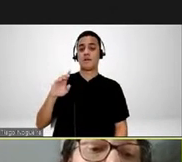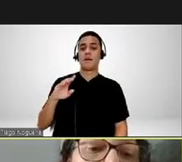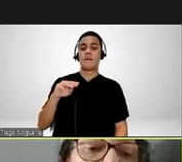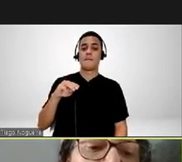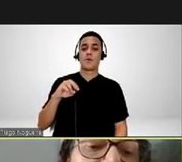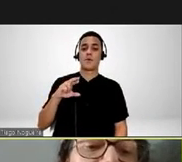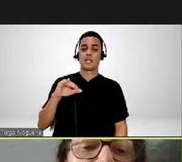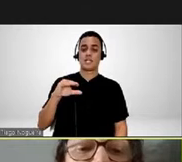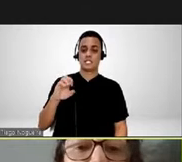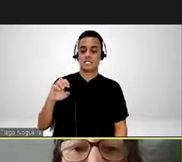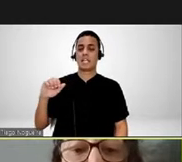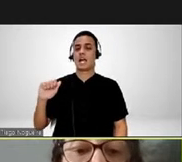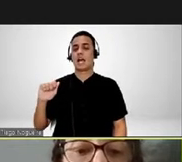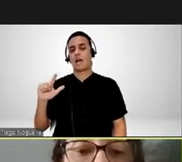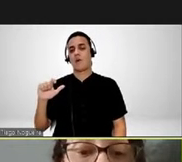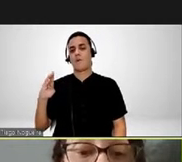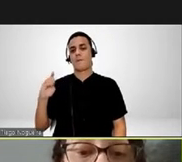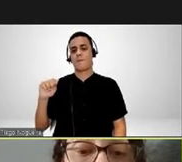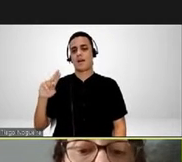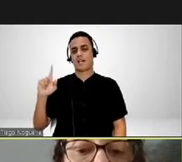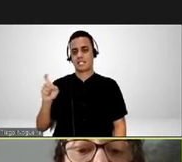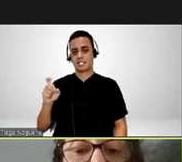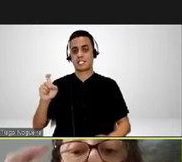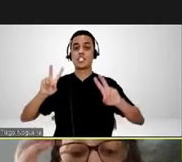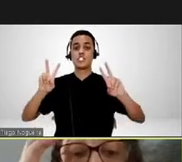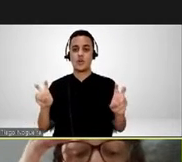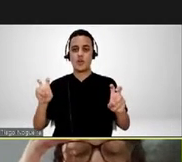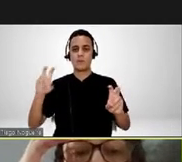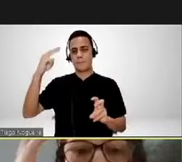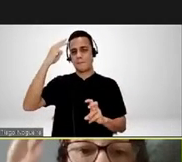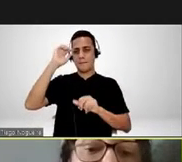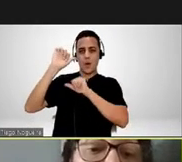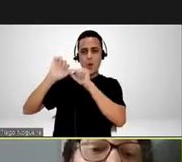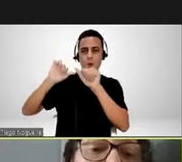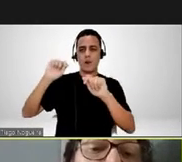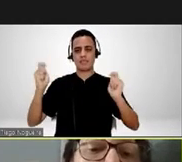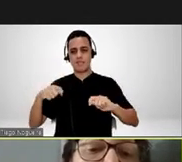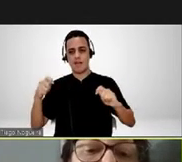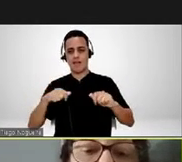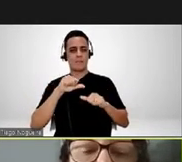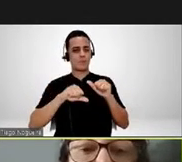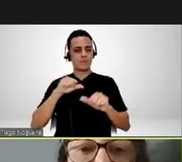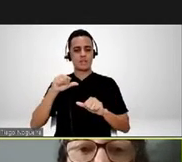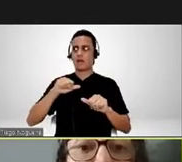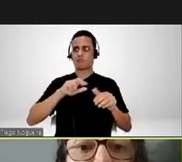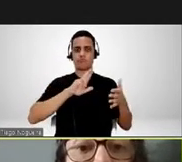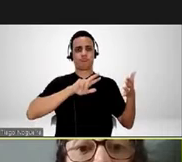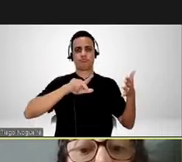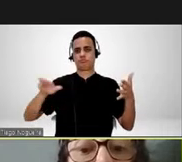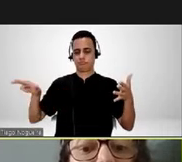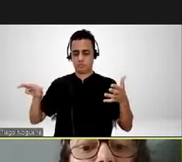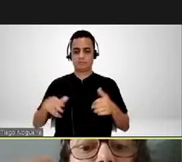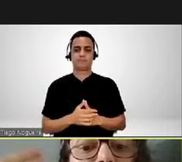postas sobre os aspectos da memória que poderiam ser modificados, né, em diferentes flutuações,